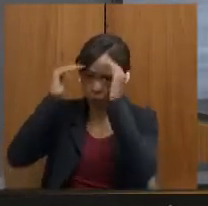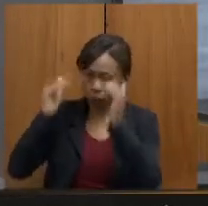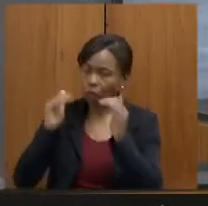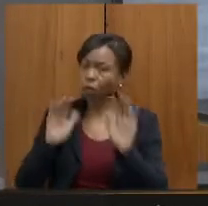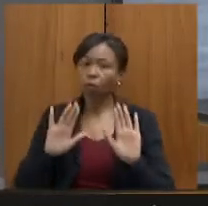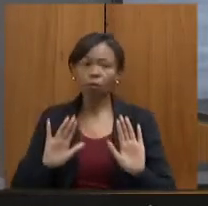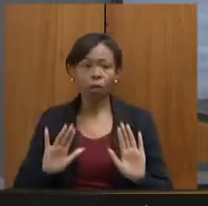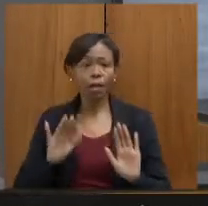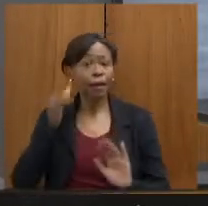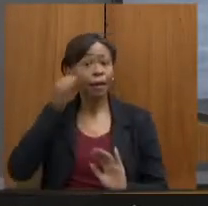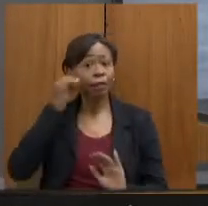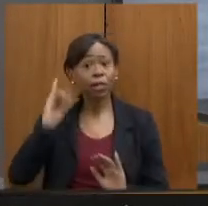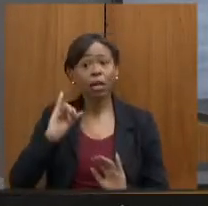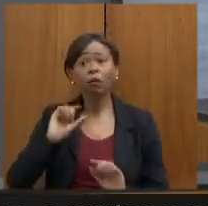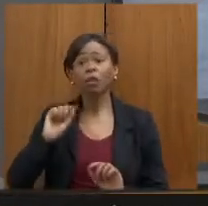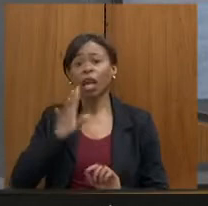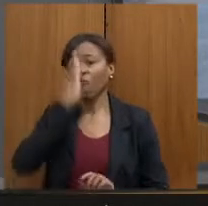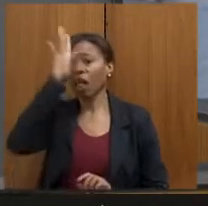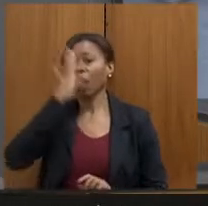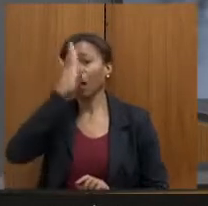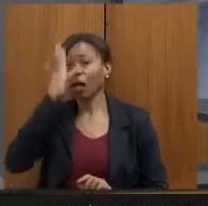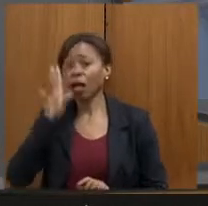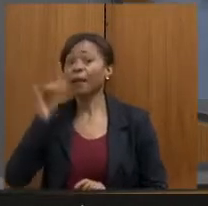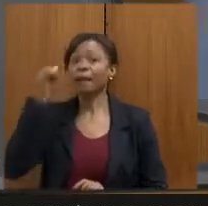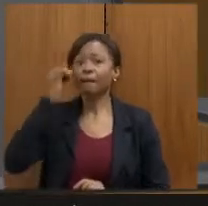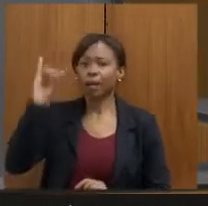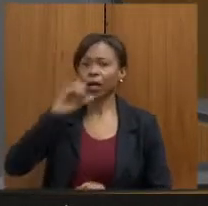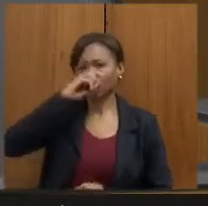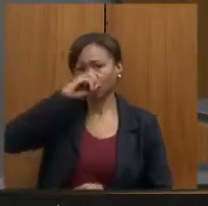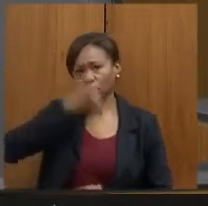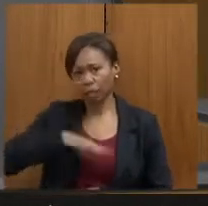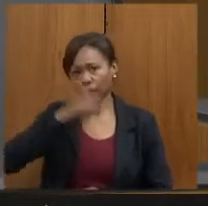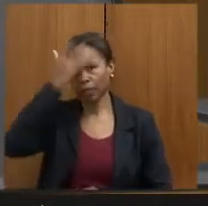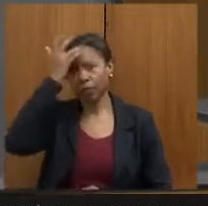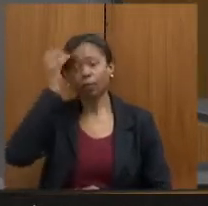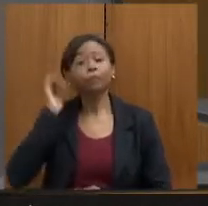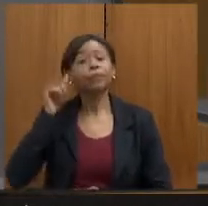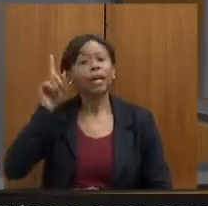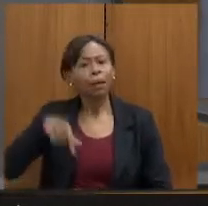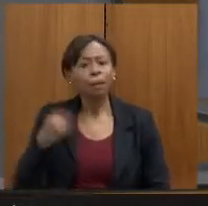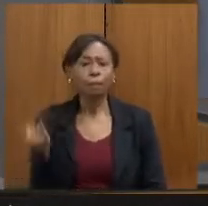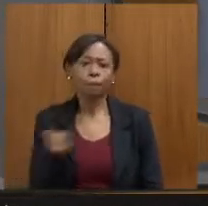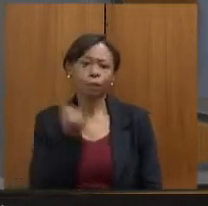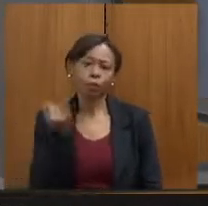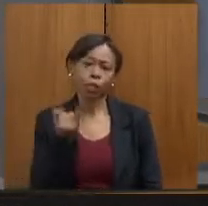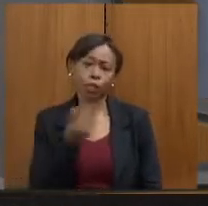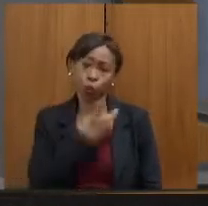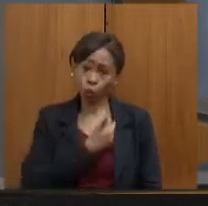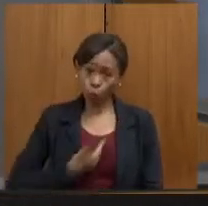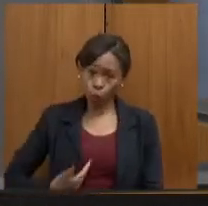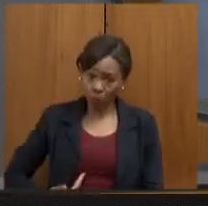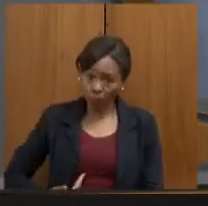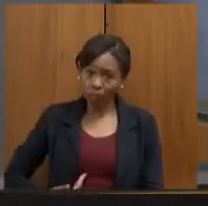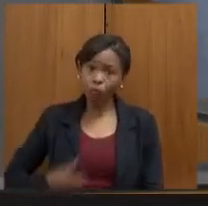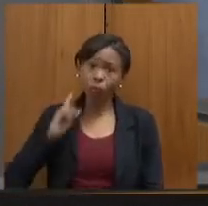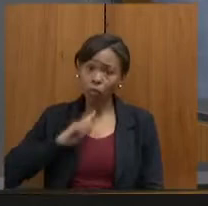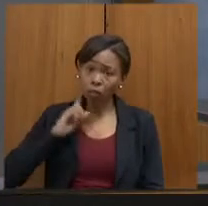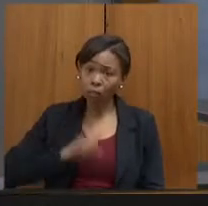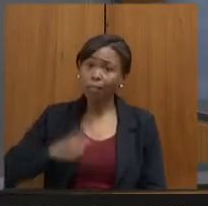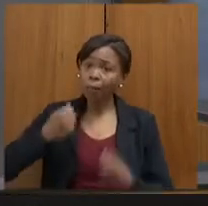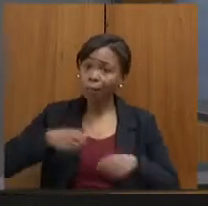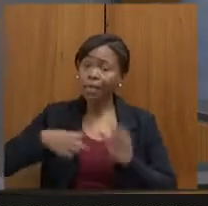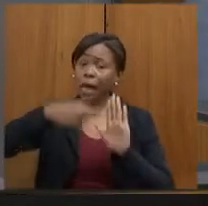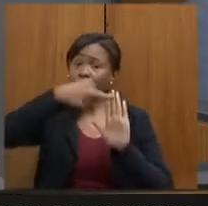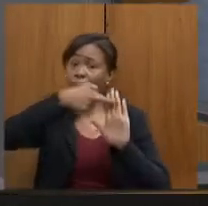existam excessos e não existam violências estão muito importante que o estado tenha parâmetros para